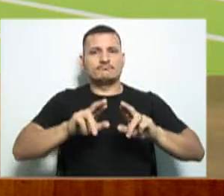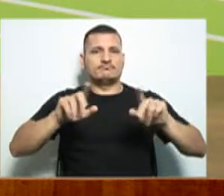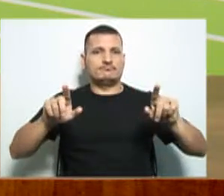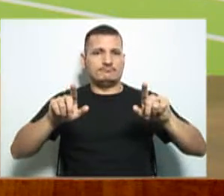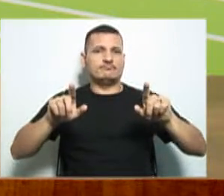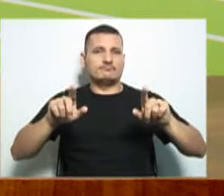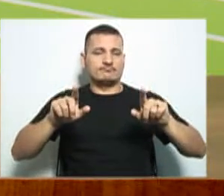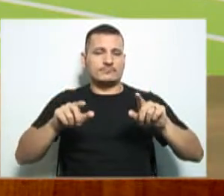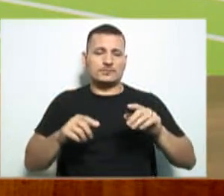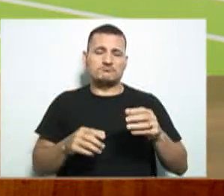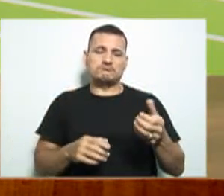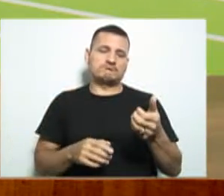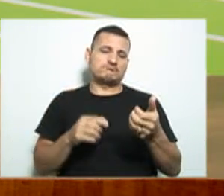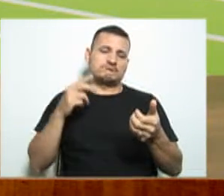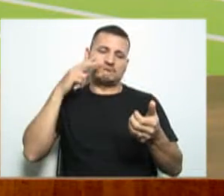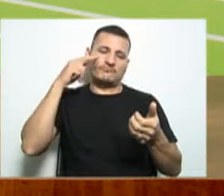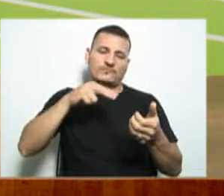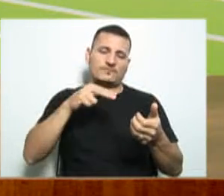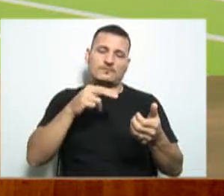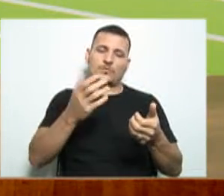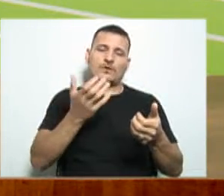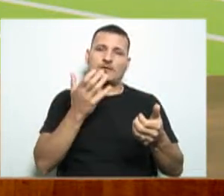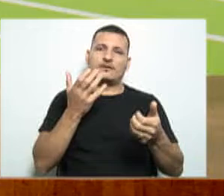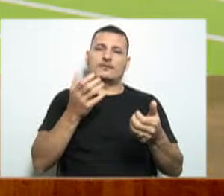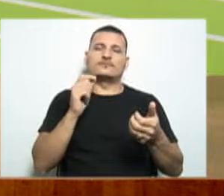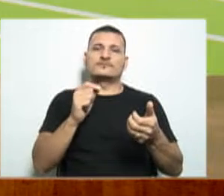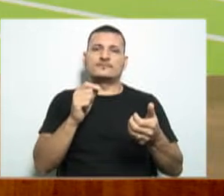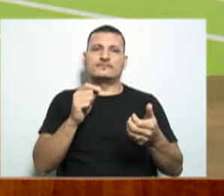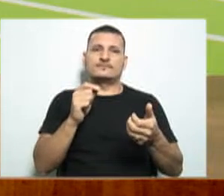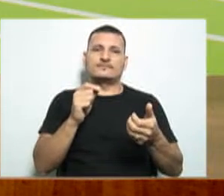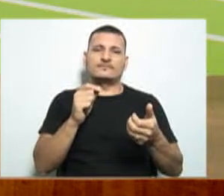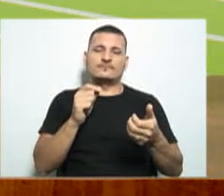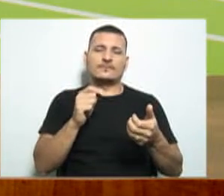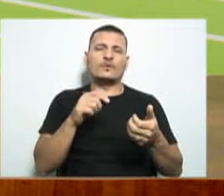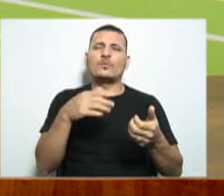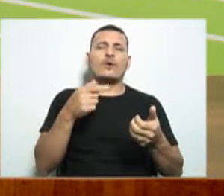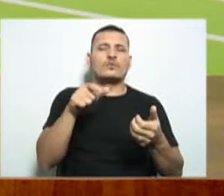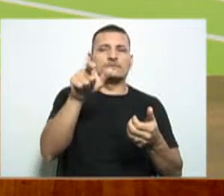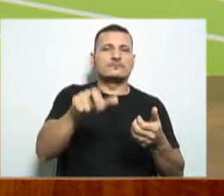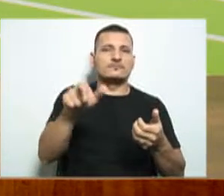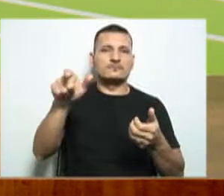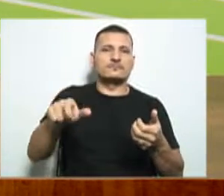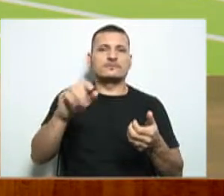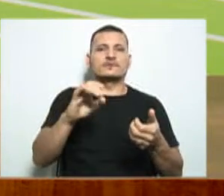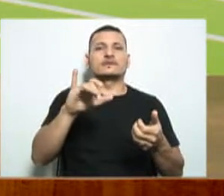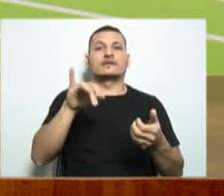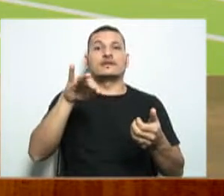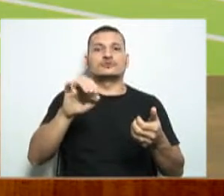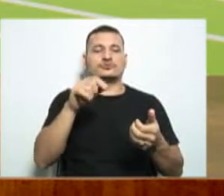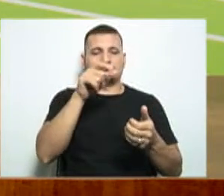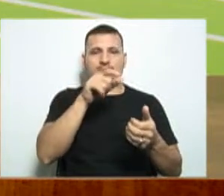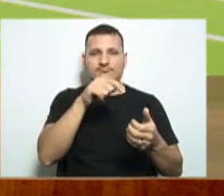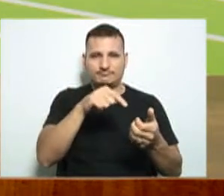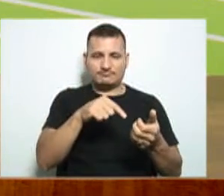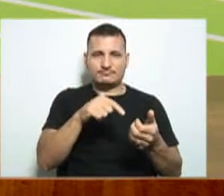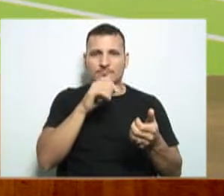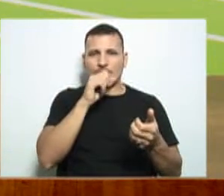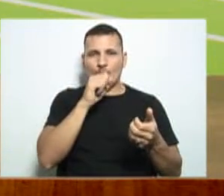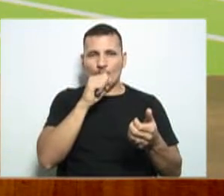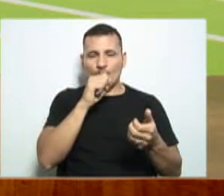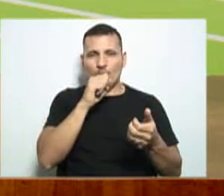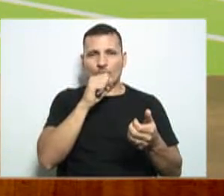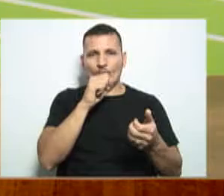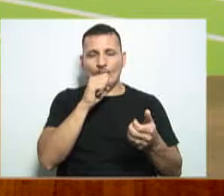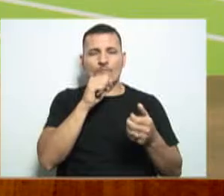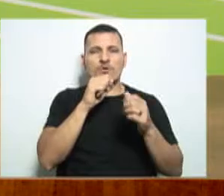Aí você fala, bom, eu quero atingir quais clientes? Esse din-din gourmet, ele é o quê? Aqui em Porto Velho,